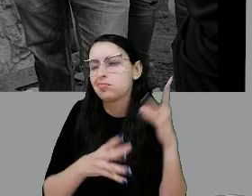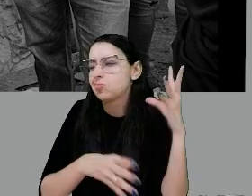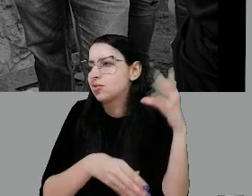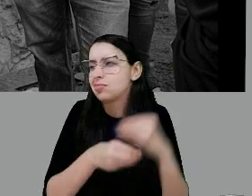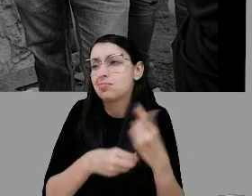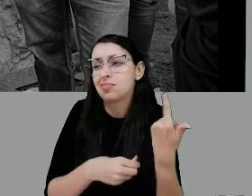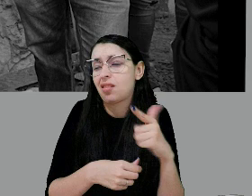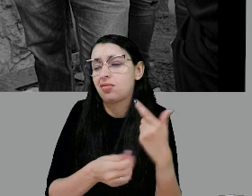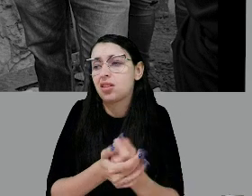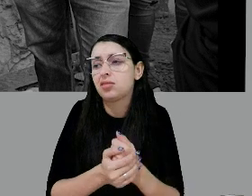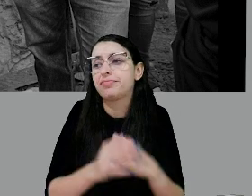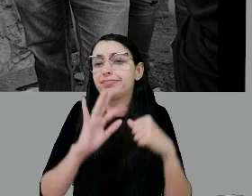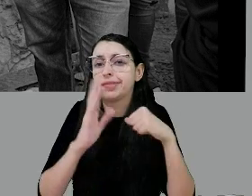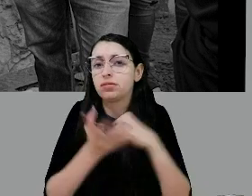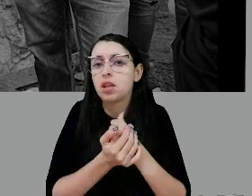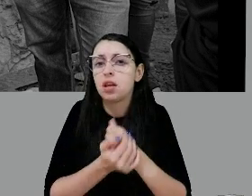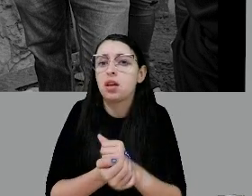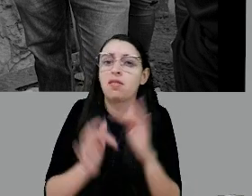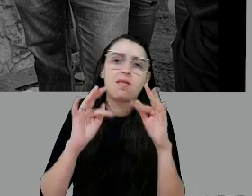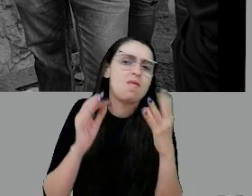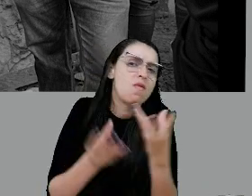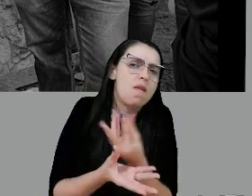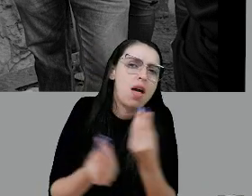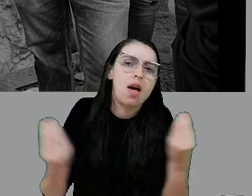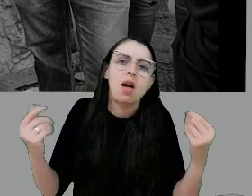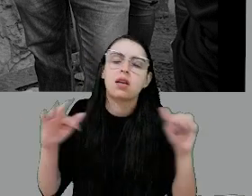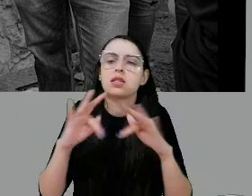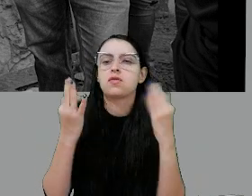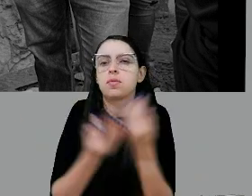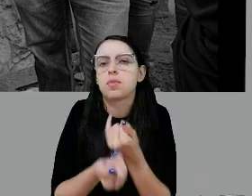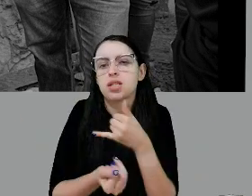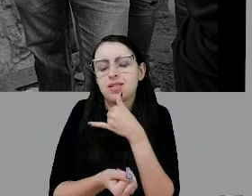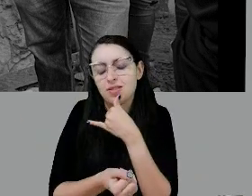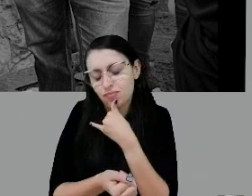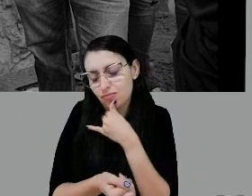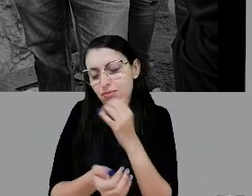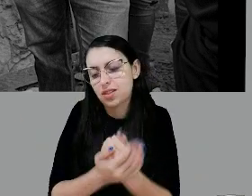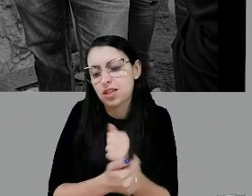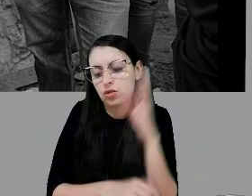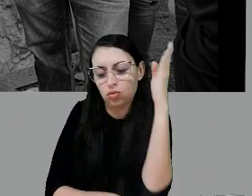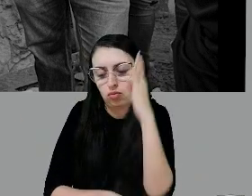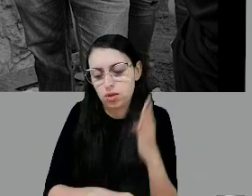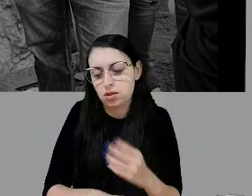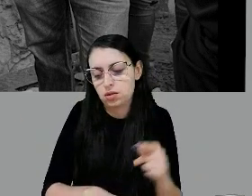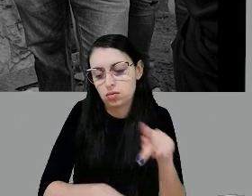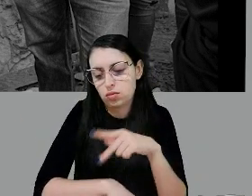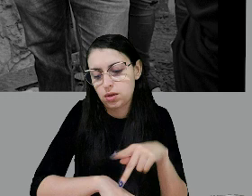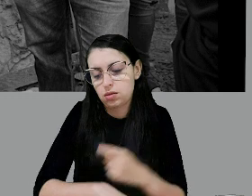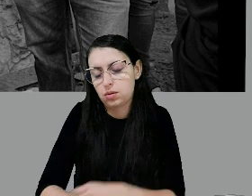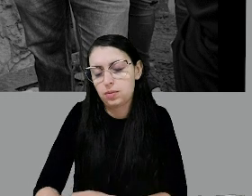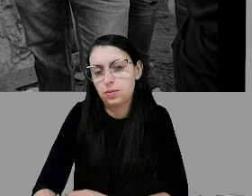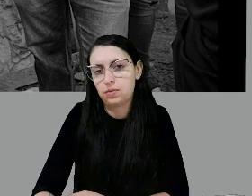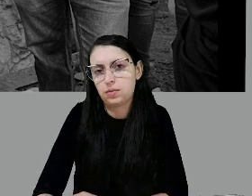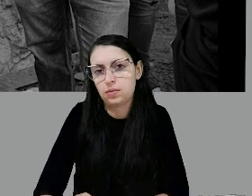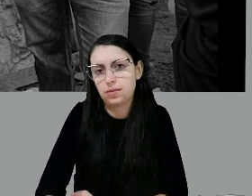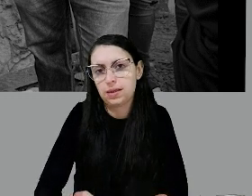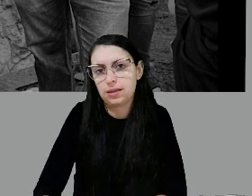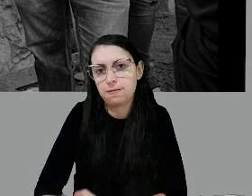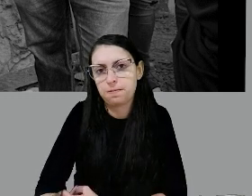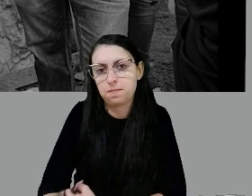são incalculáveis que essa pandemia vai deixar em várias famílias, na maioria das famílias do nosso país. Ok,